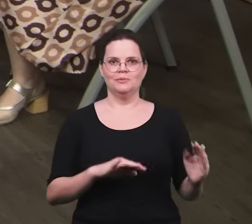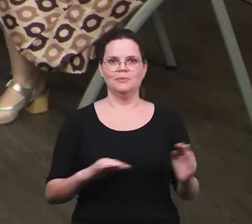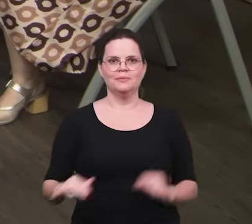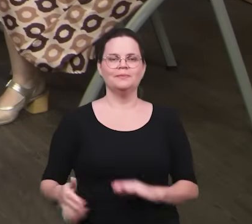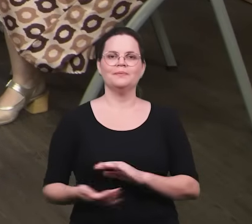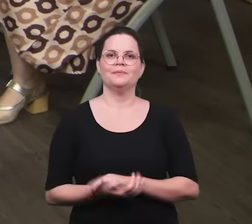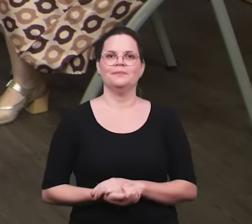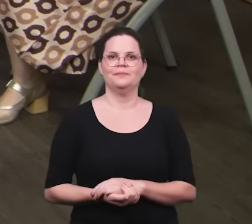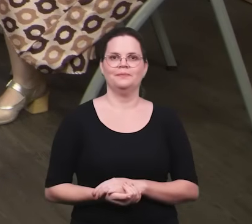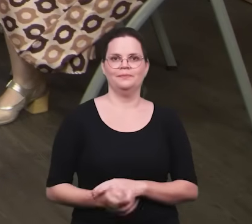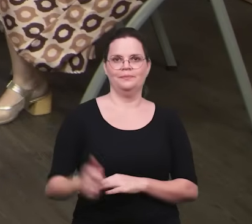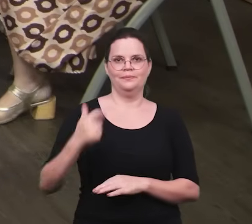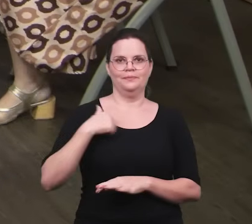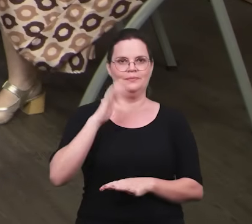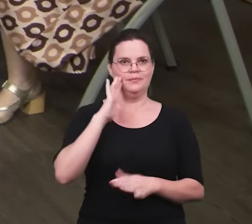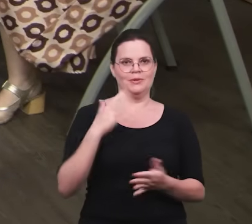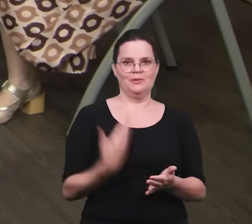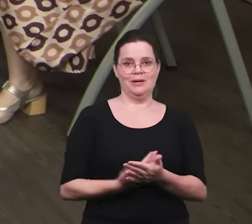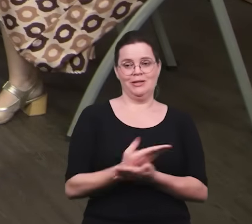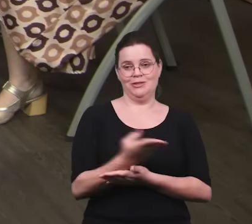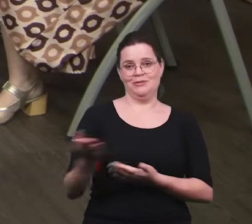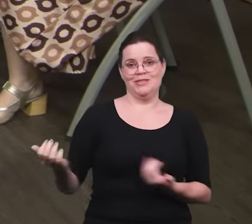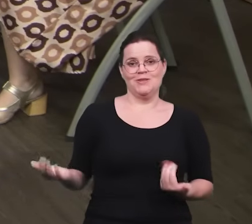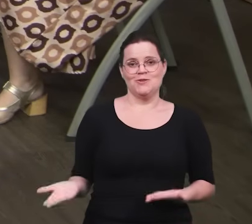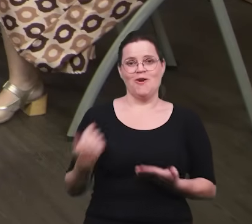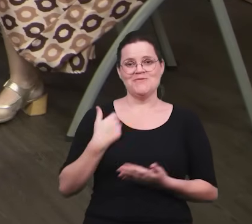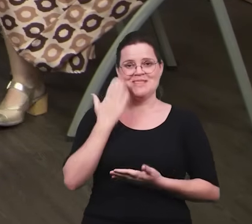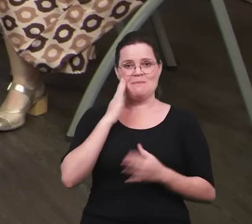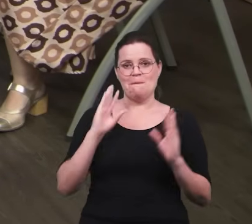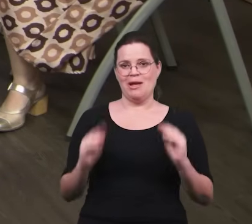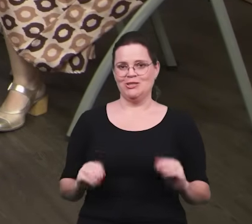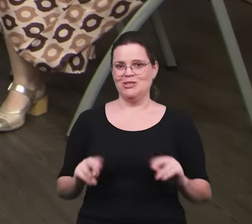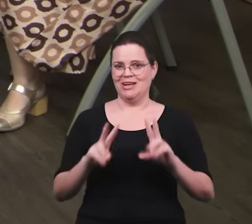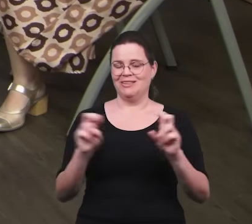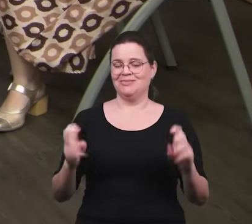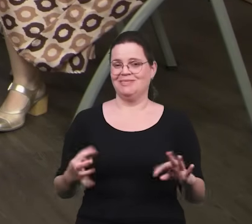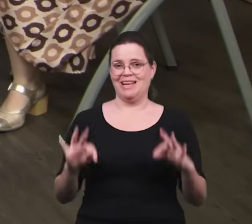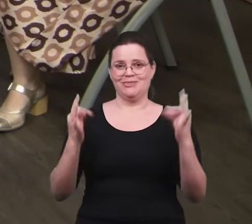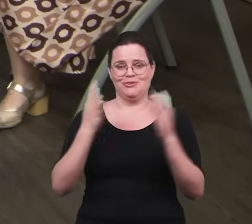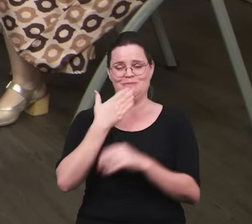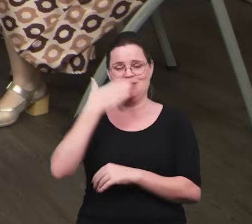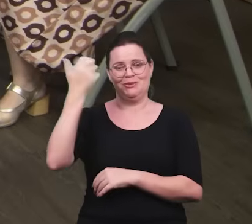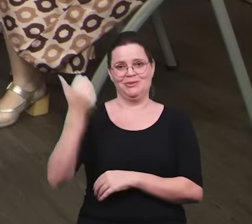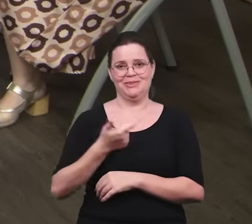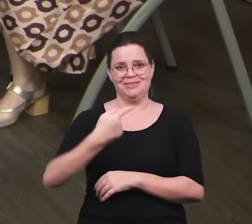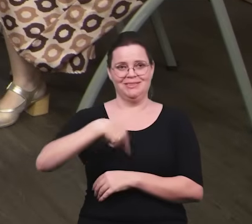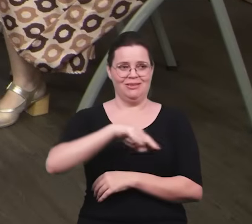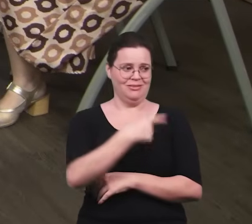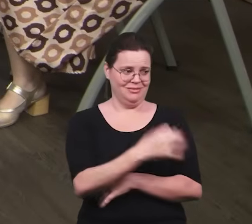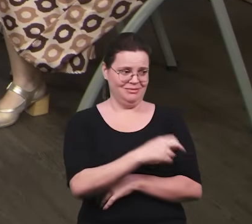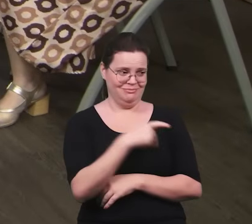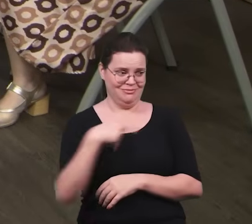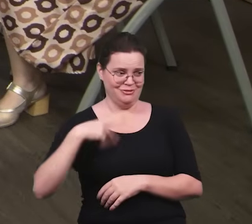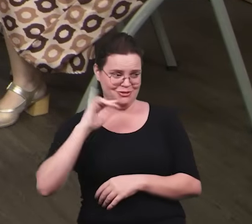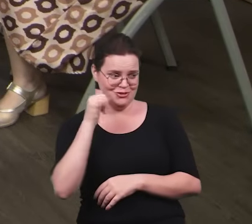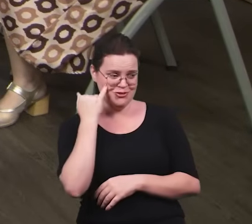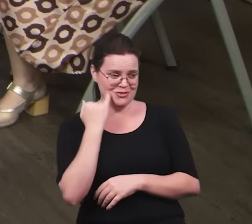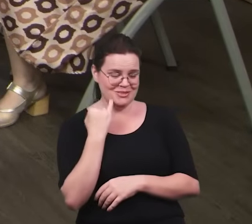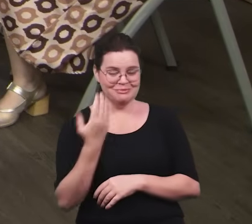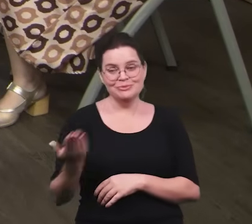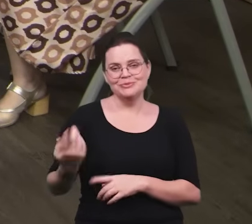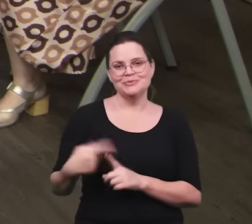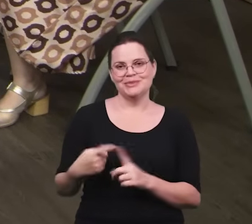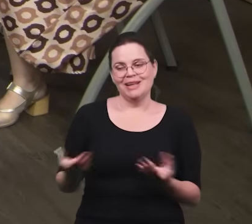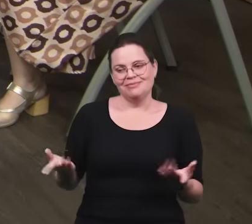Bem, eu acredito que os jovens sabem muito mais que a gente, né, Josias? A utilizar esses recursos que estão à